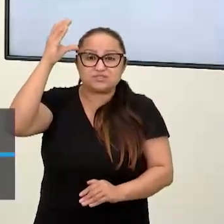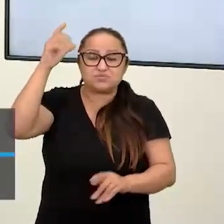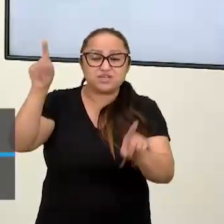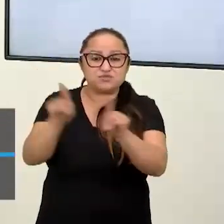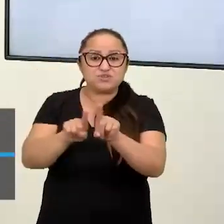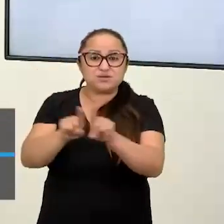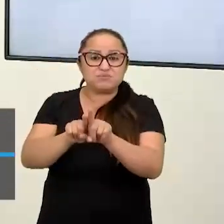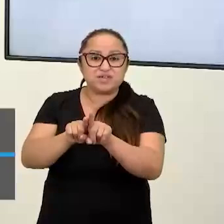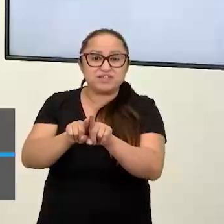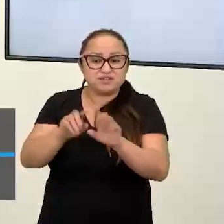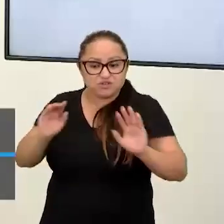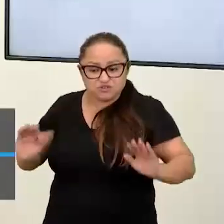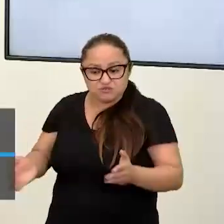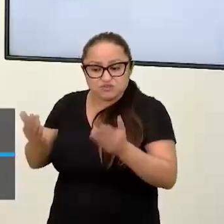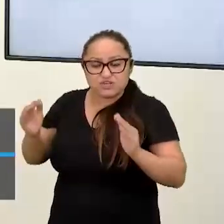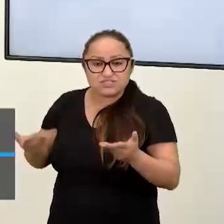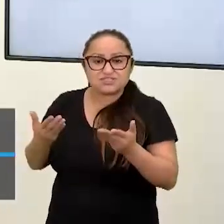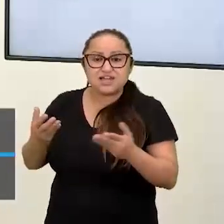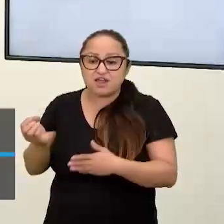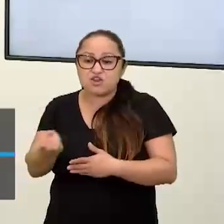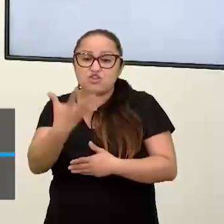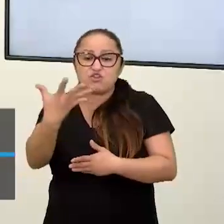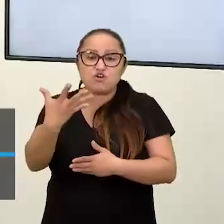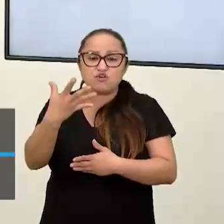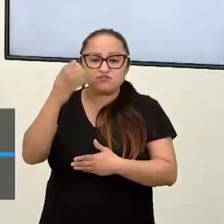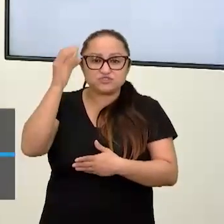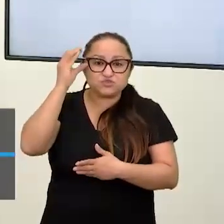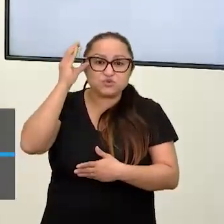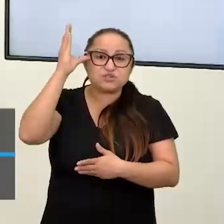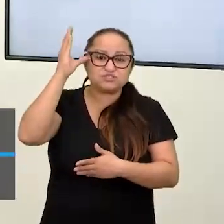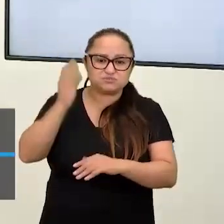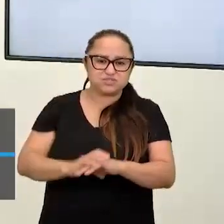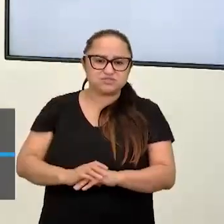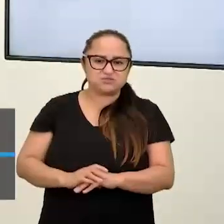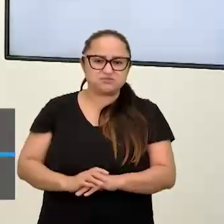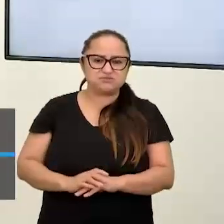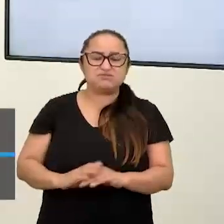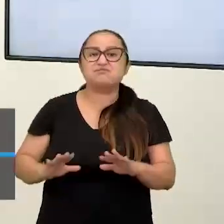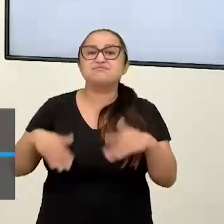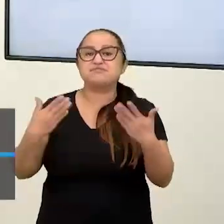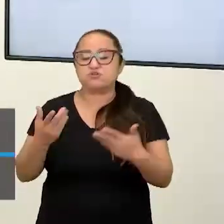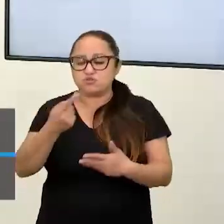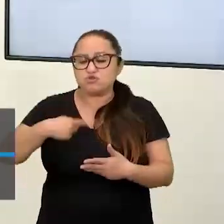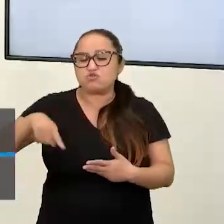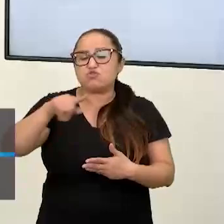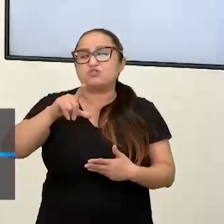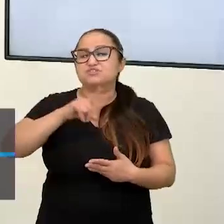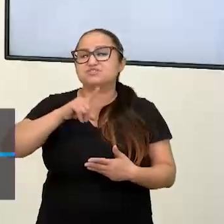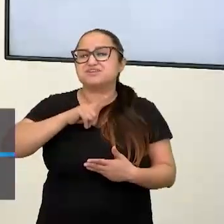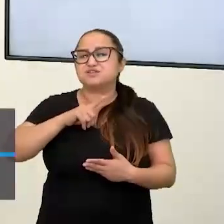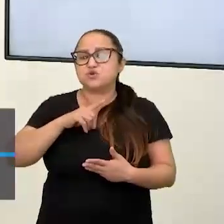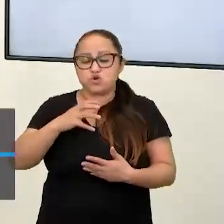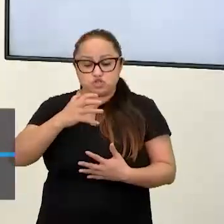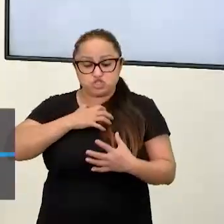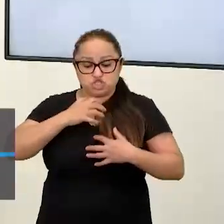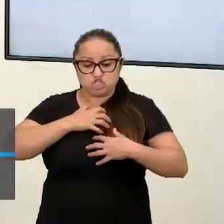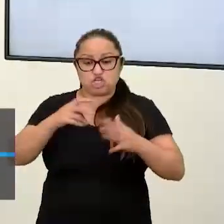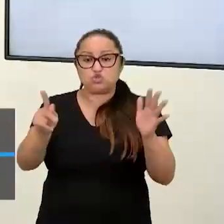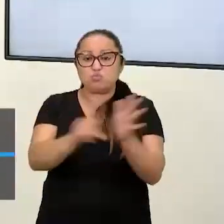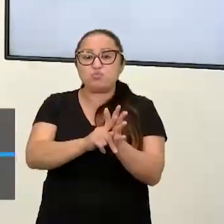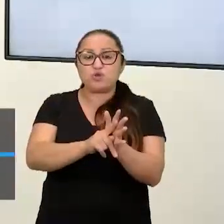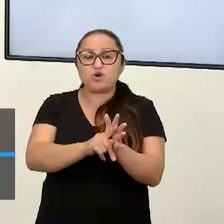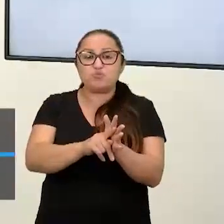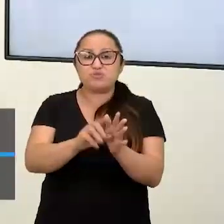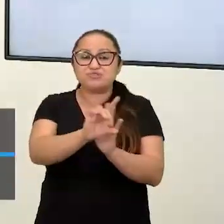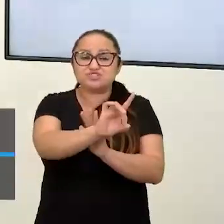são fundamentais. Então, como o Thiago colocou, né, nós temos nesse modo de ser, nesses valores, nessas